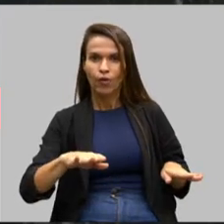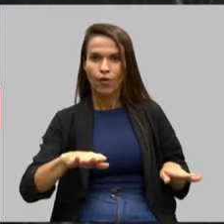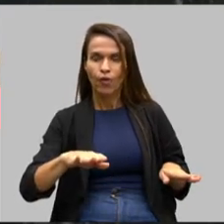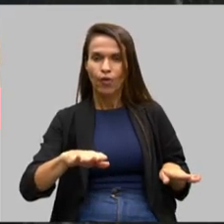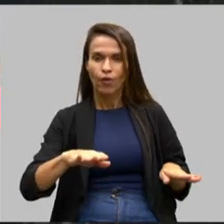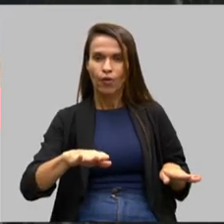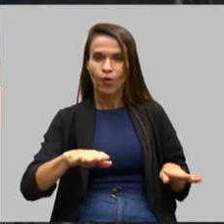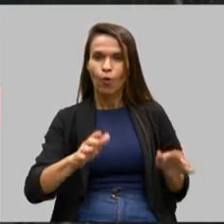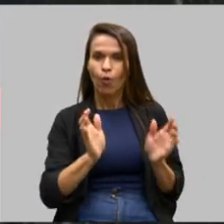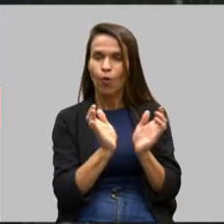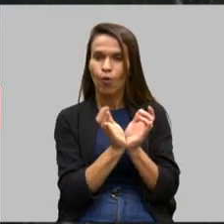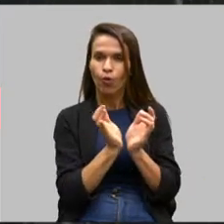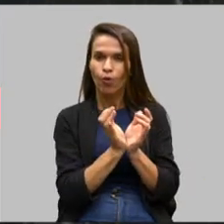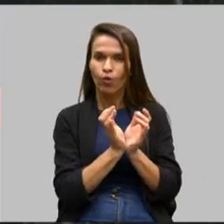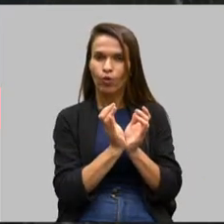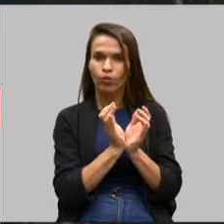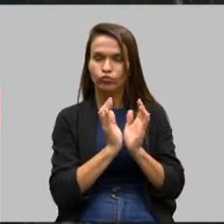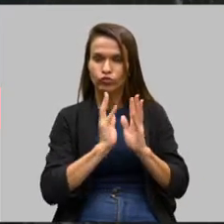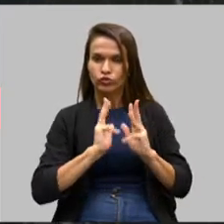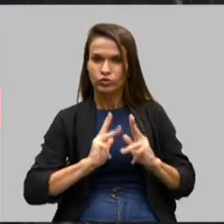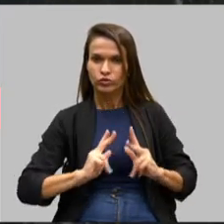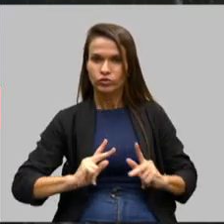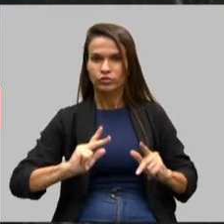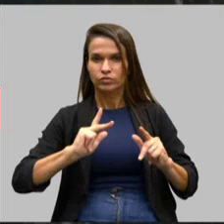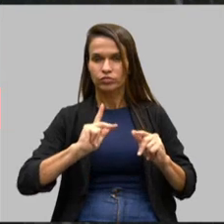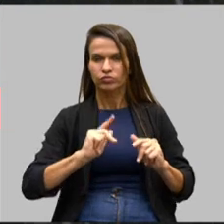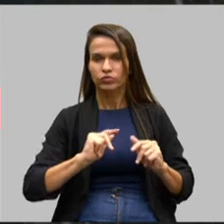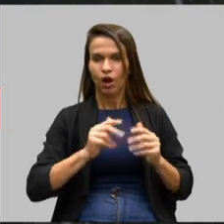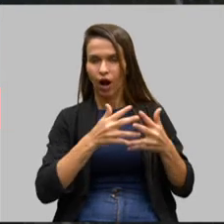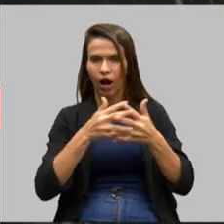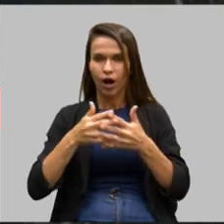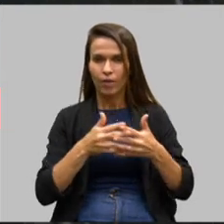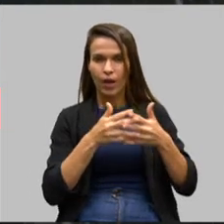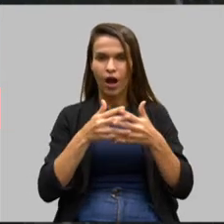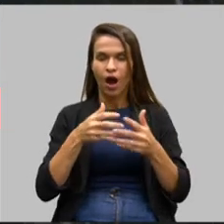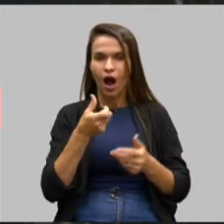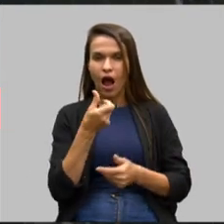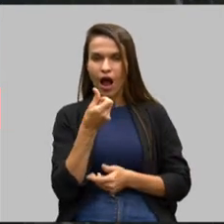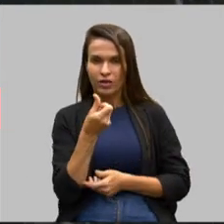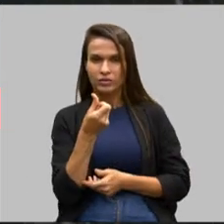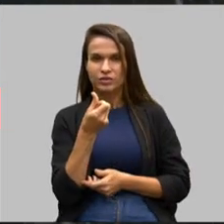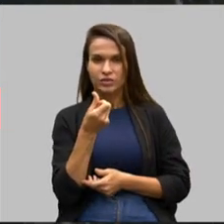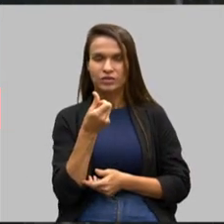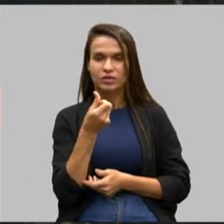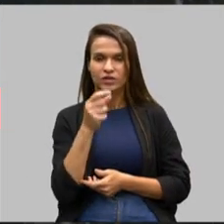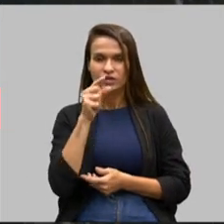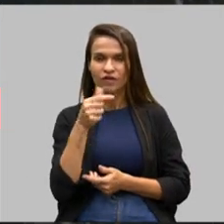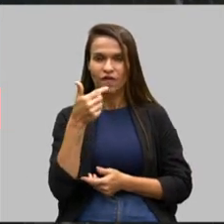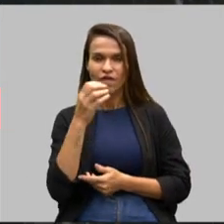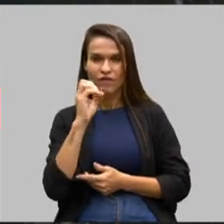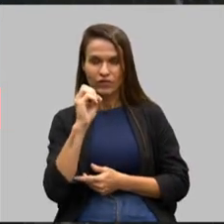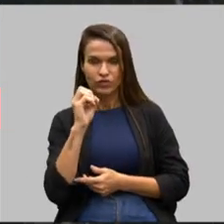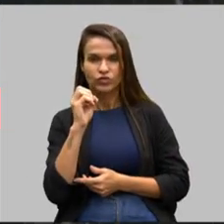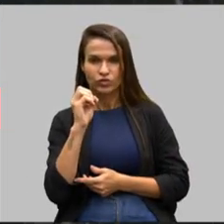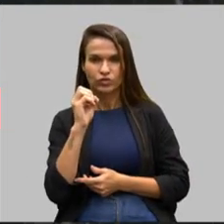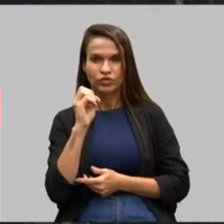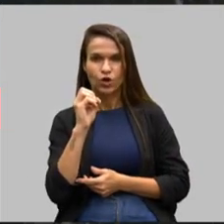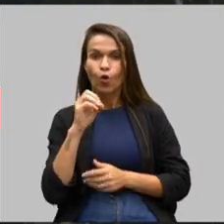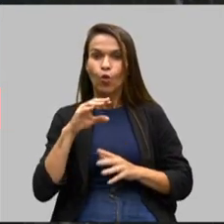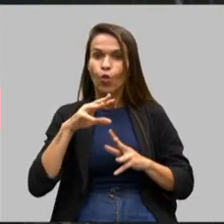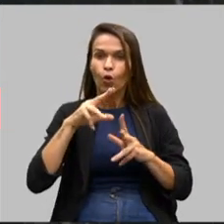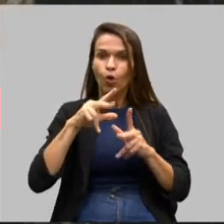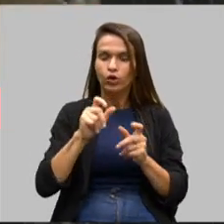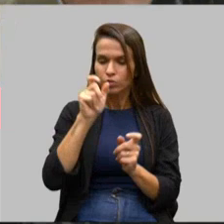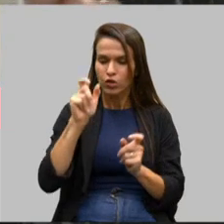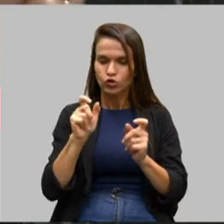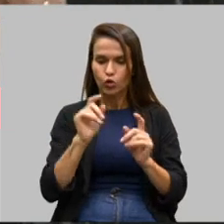O caminhão de lixo passa às 18 horas e 20 minutos, e às 18 horas e 20 minutos está todo mundo na porta do prédio